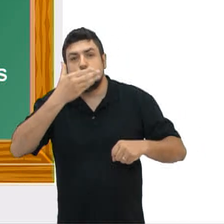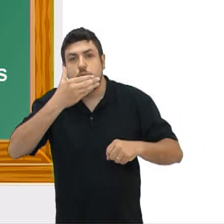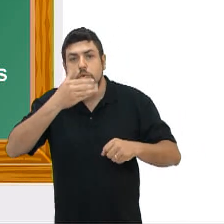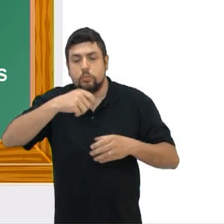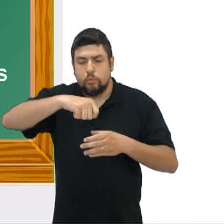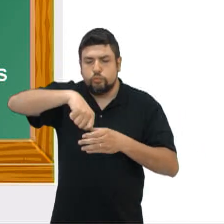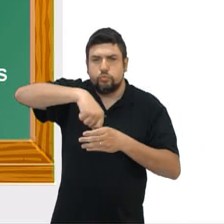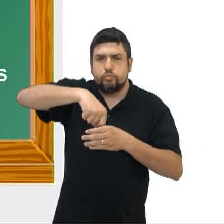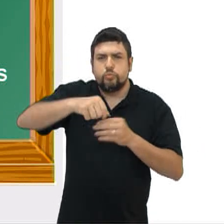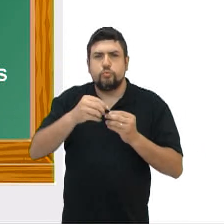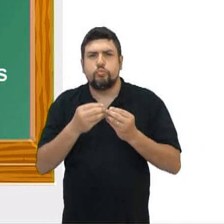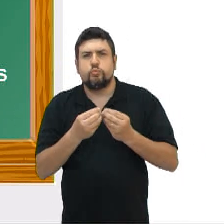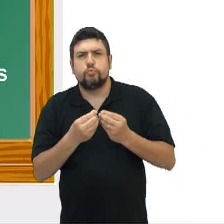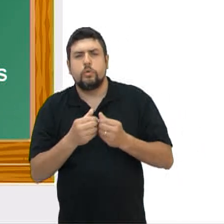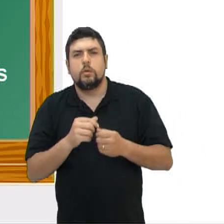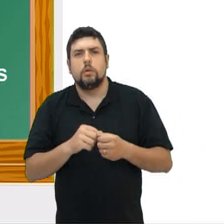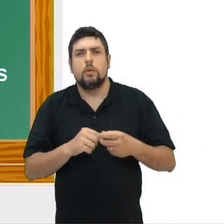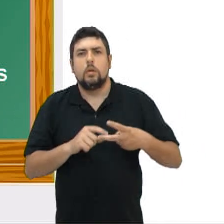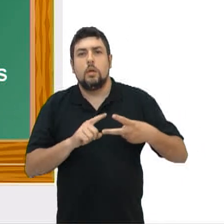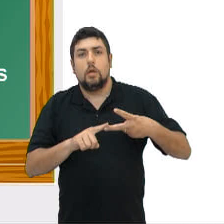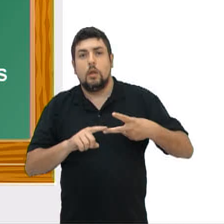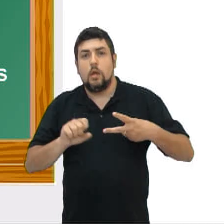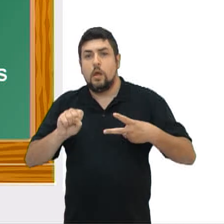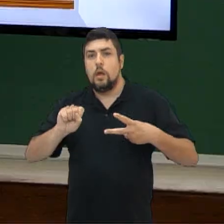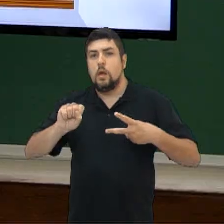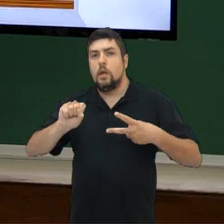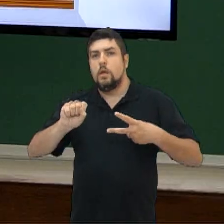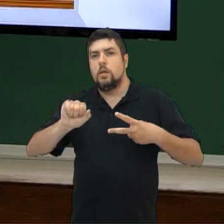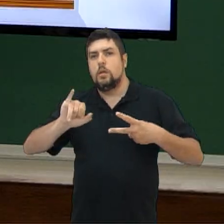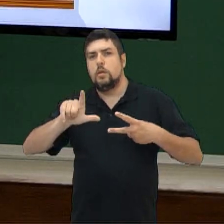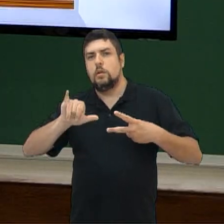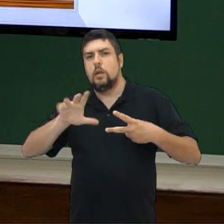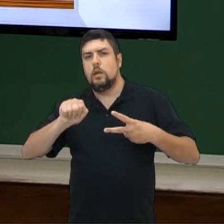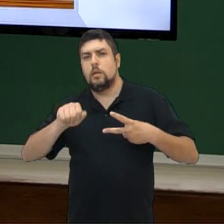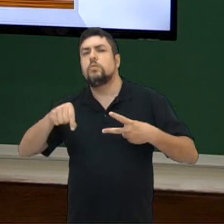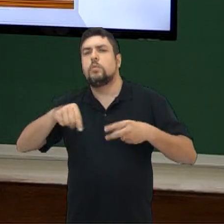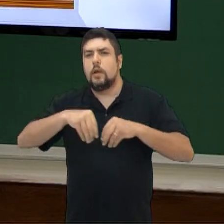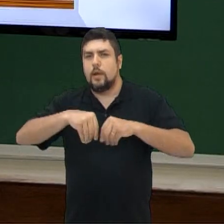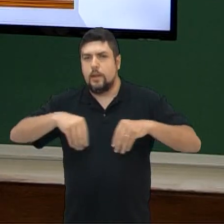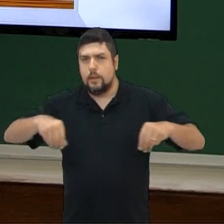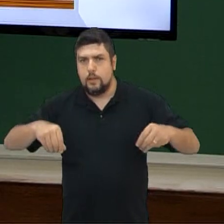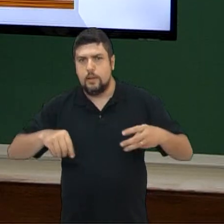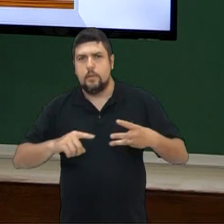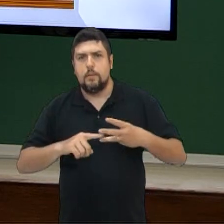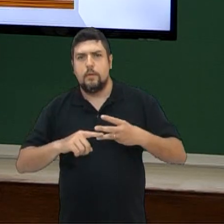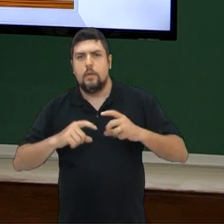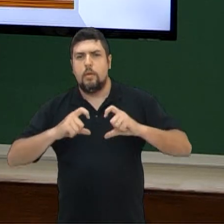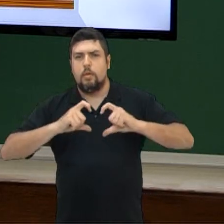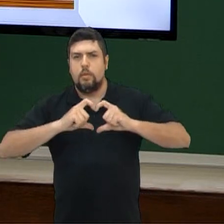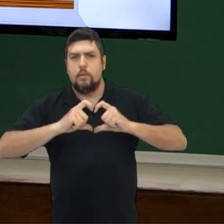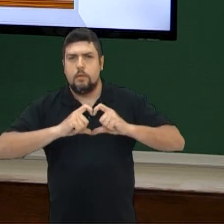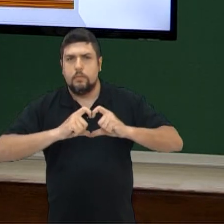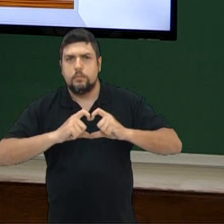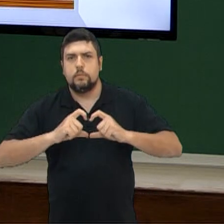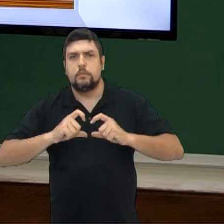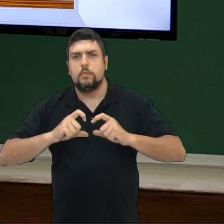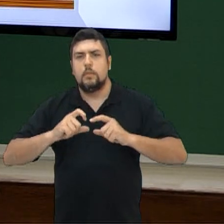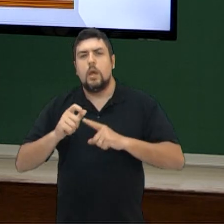de sacarose, sílica, que é a areia, diamante, grafita,